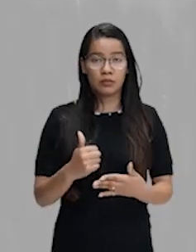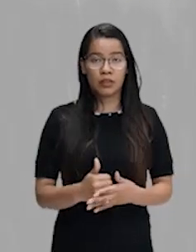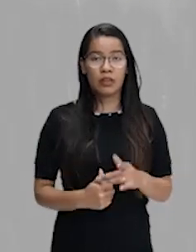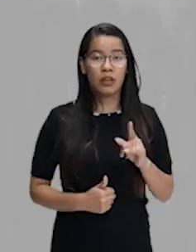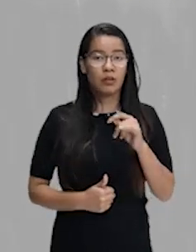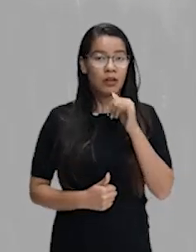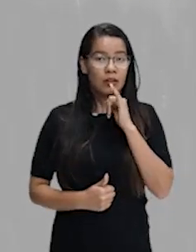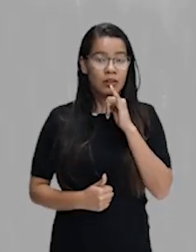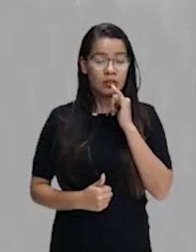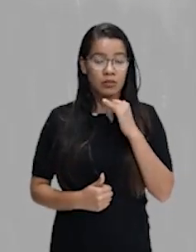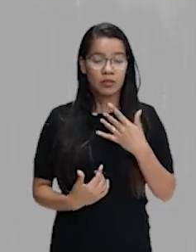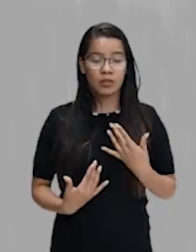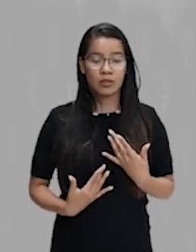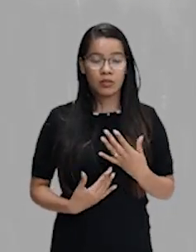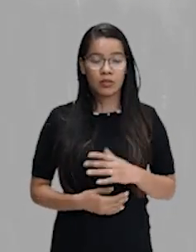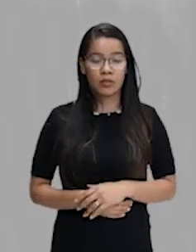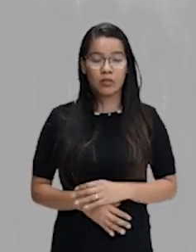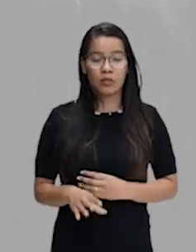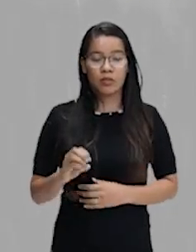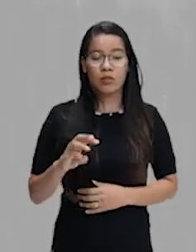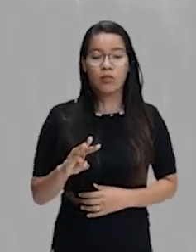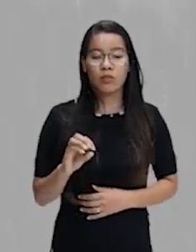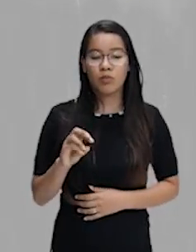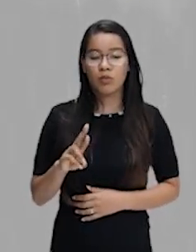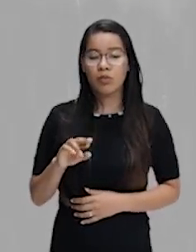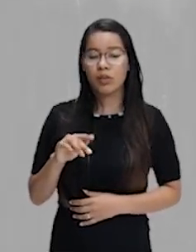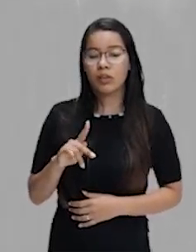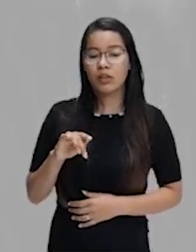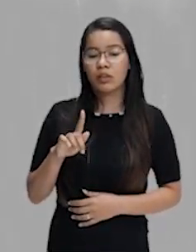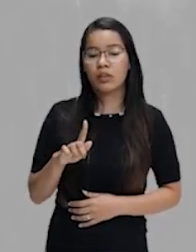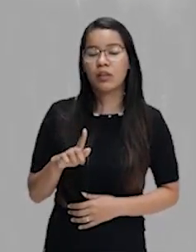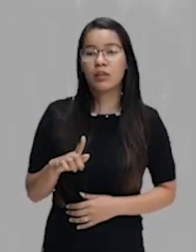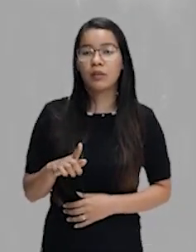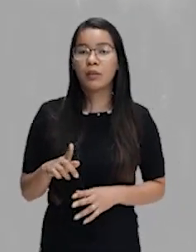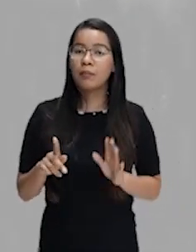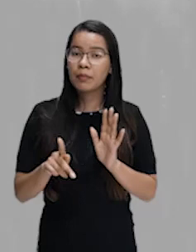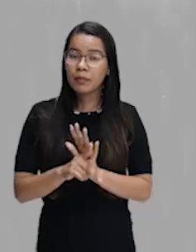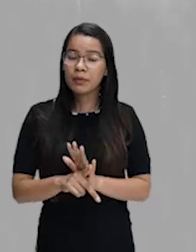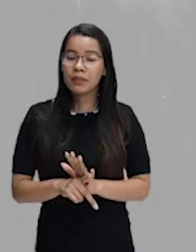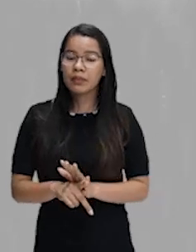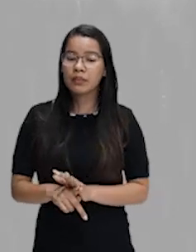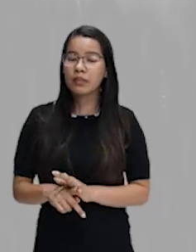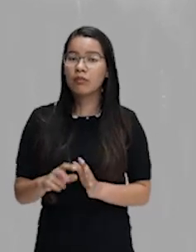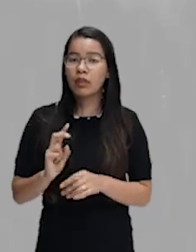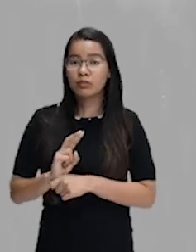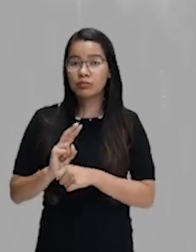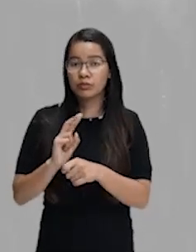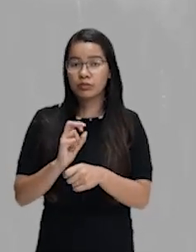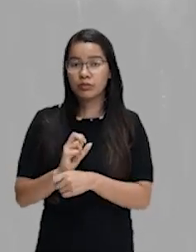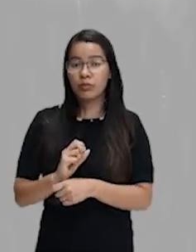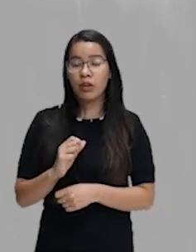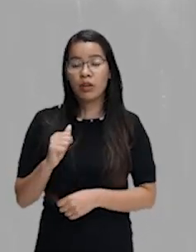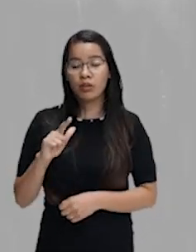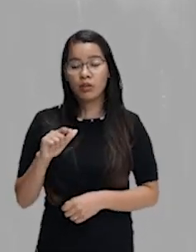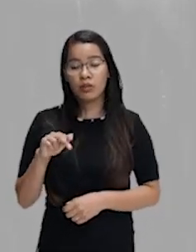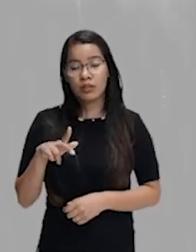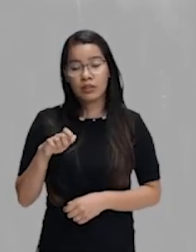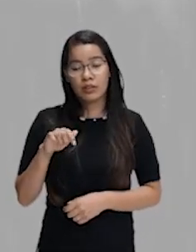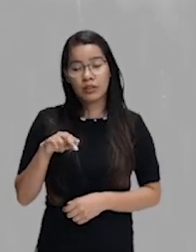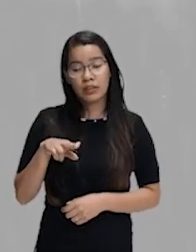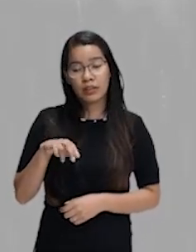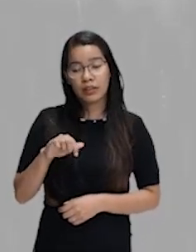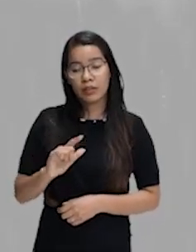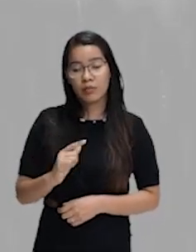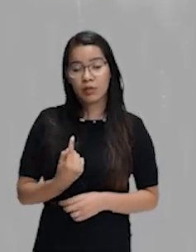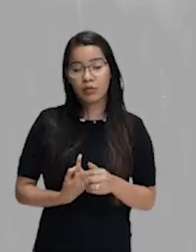beleza? Os espaços de coworking permitem a locação. O que é a locação? É o aluguel de uma única sala